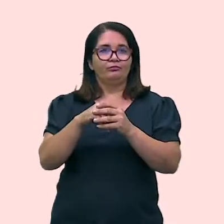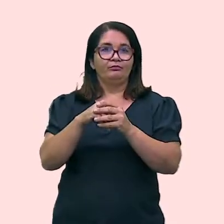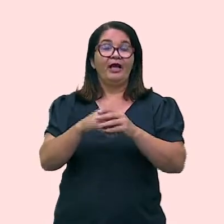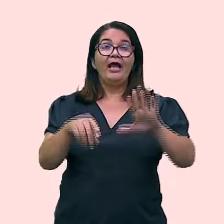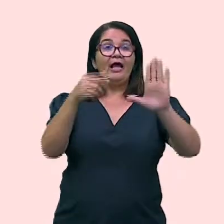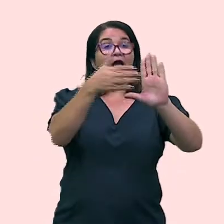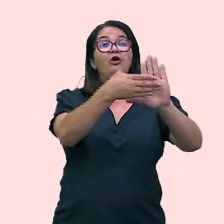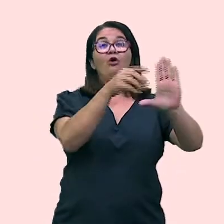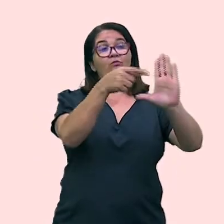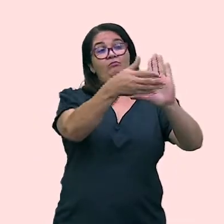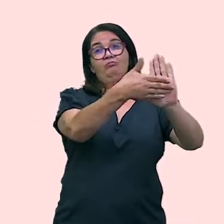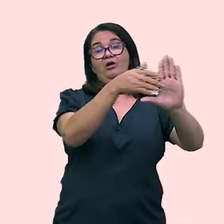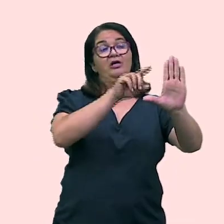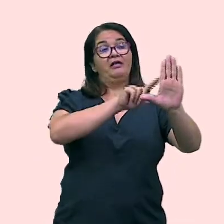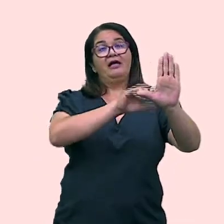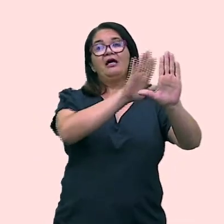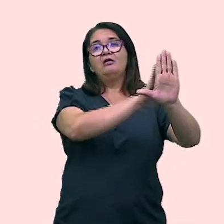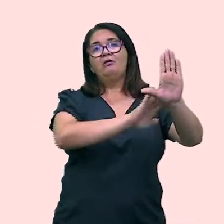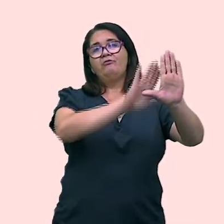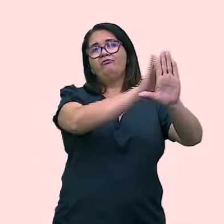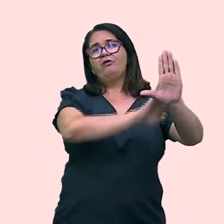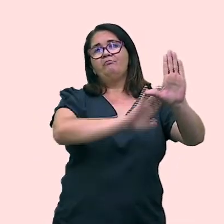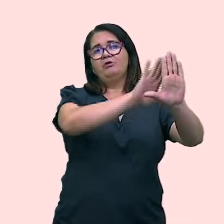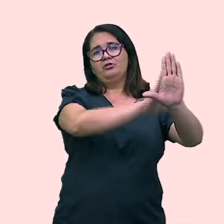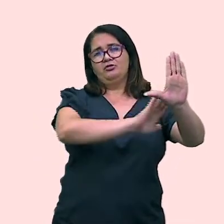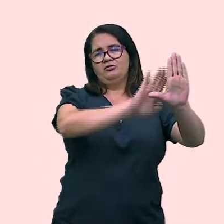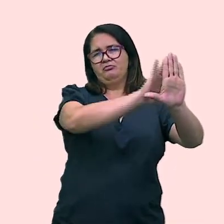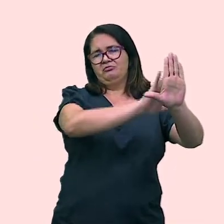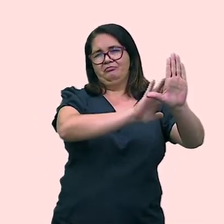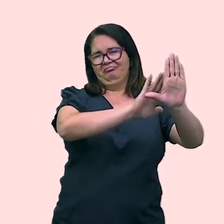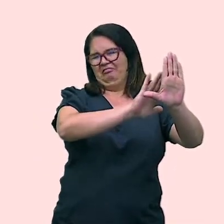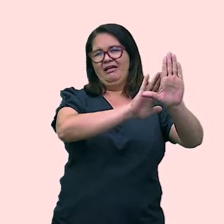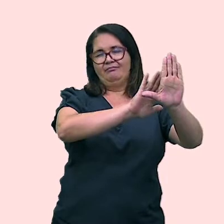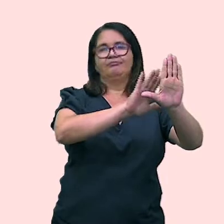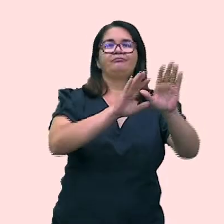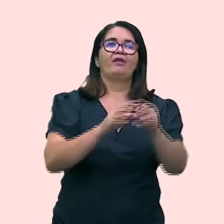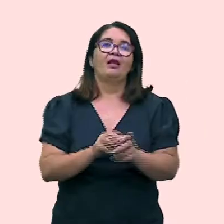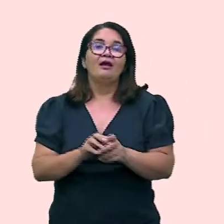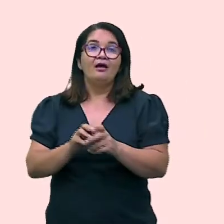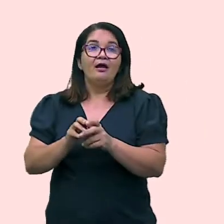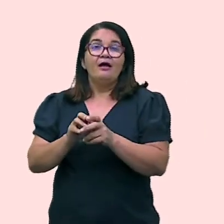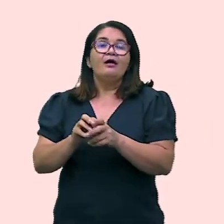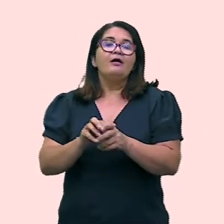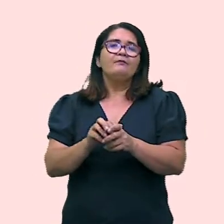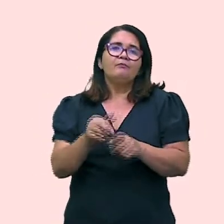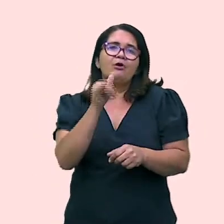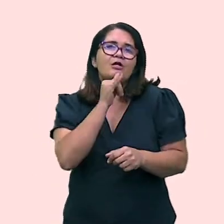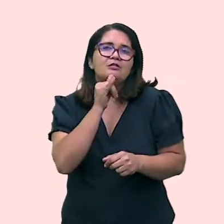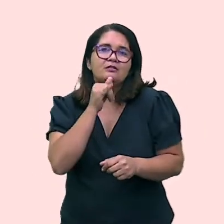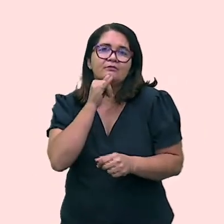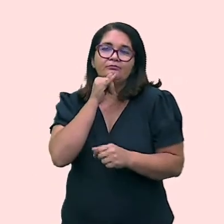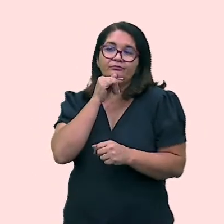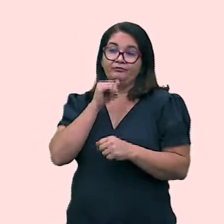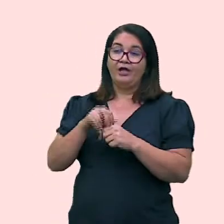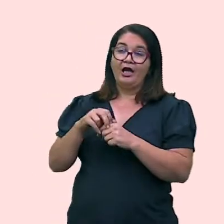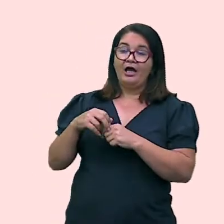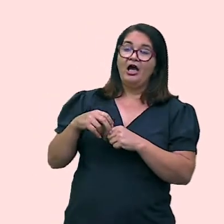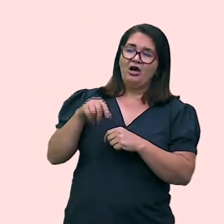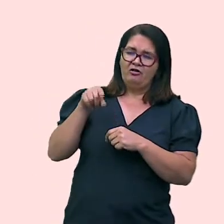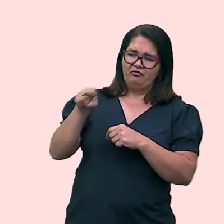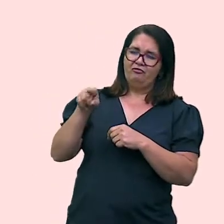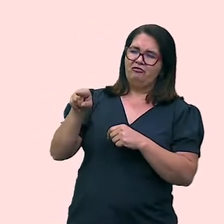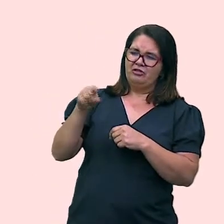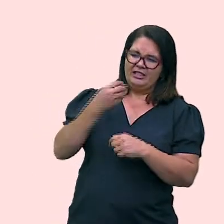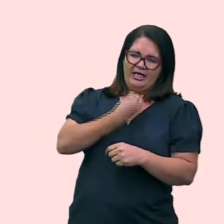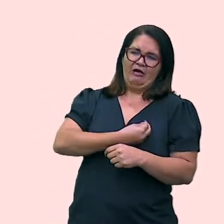aqui. Você é muito boa vida. É usado para não dizer abertamente que a pessoa